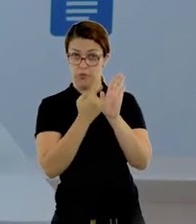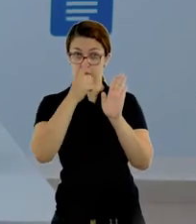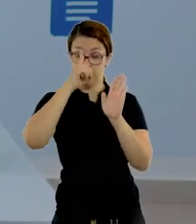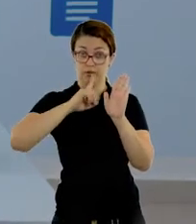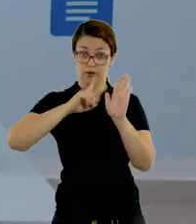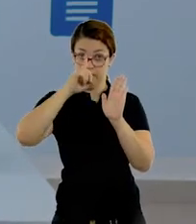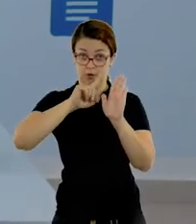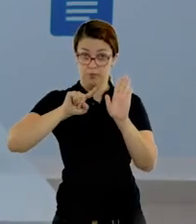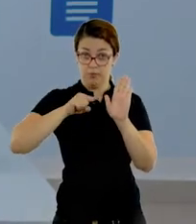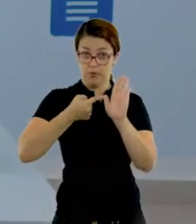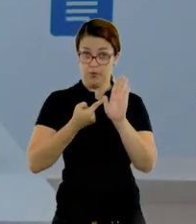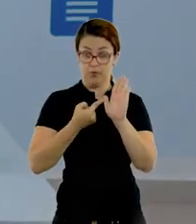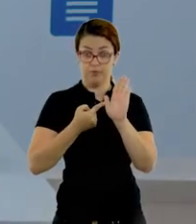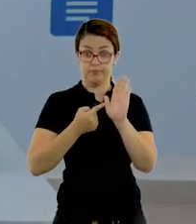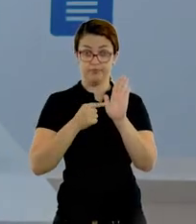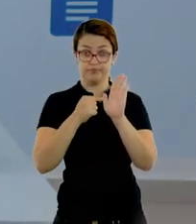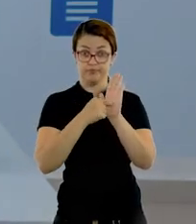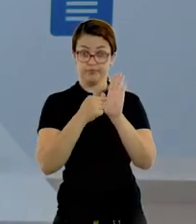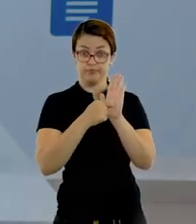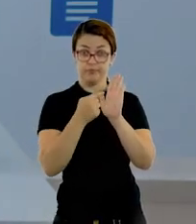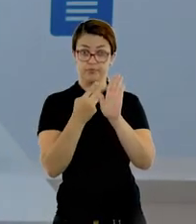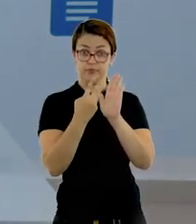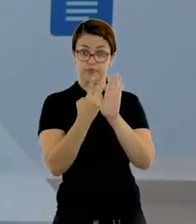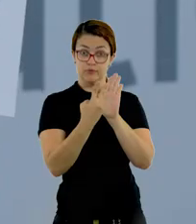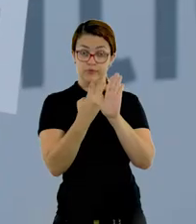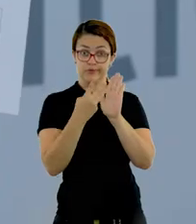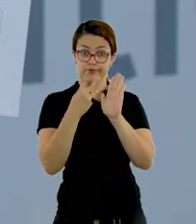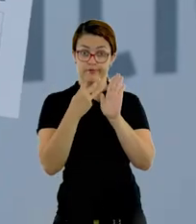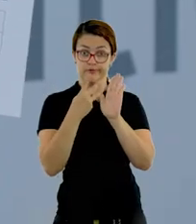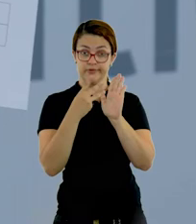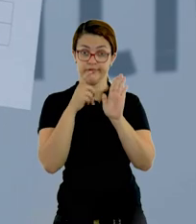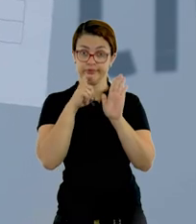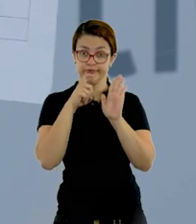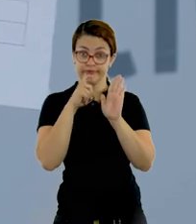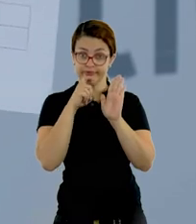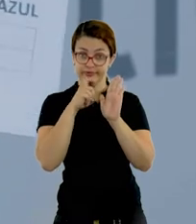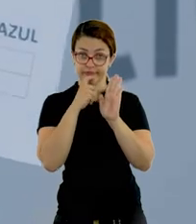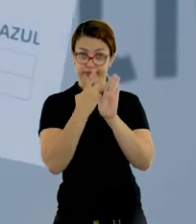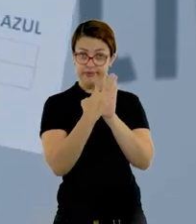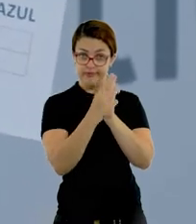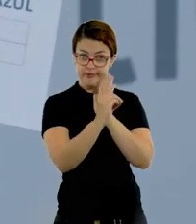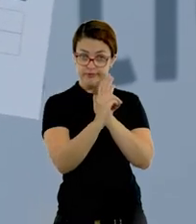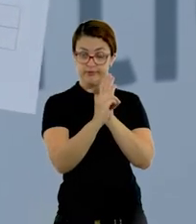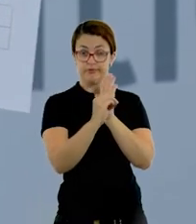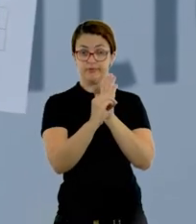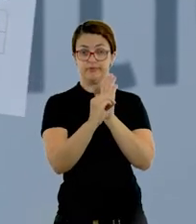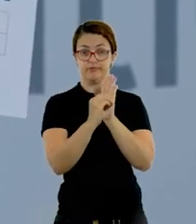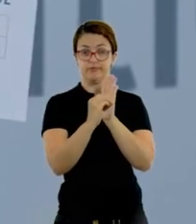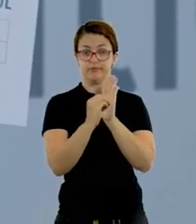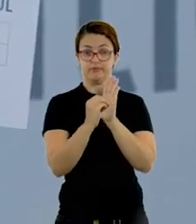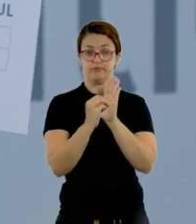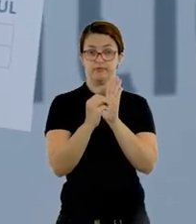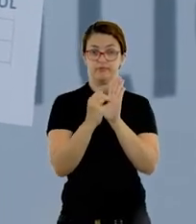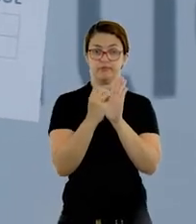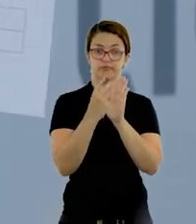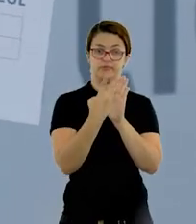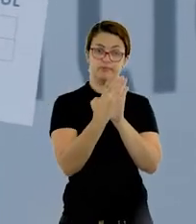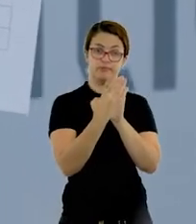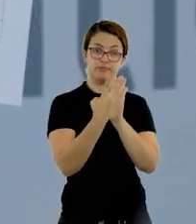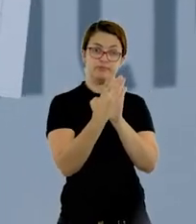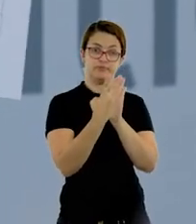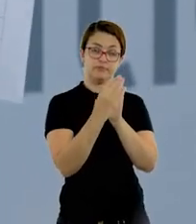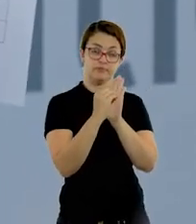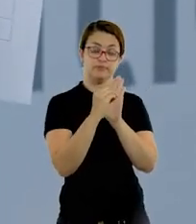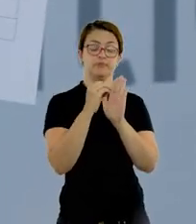no amarelo, que vai valer 1000. O 3 no verde, que vai valer os 300. 3 no marrom, que vai